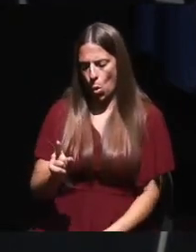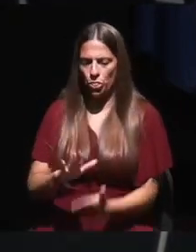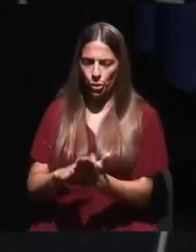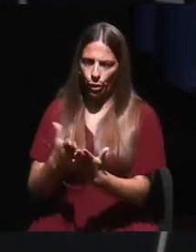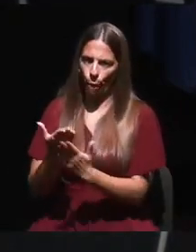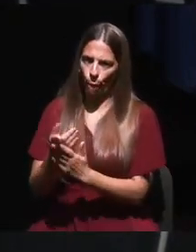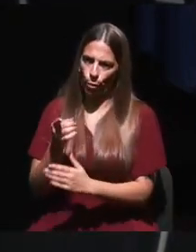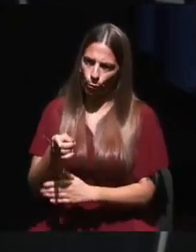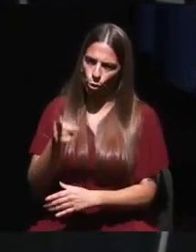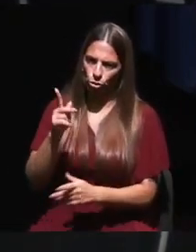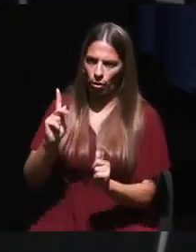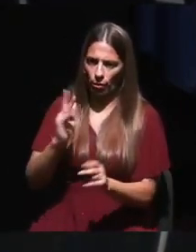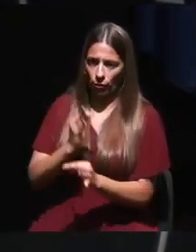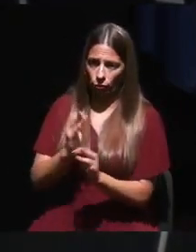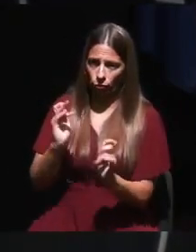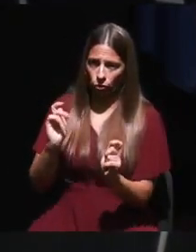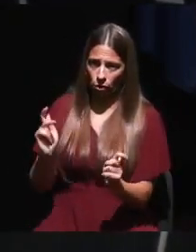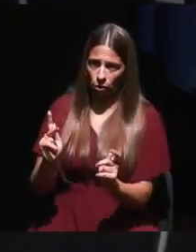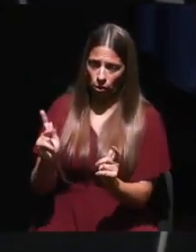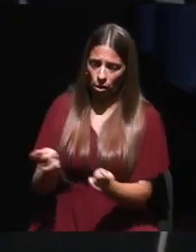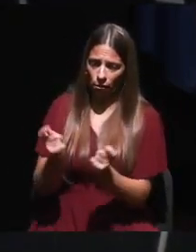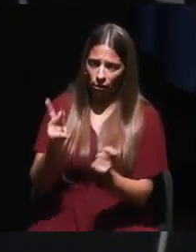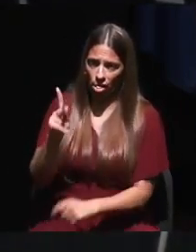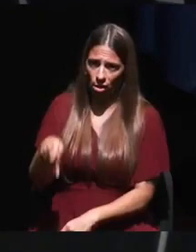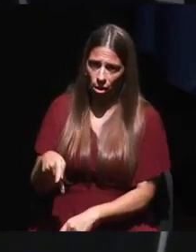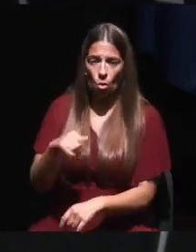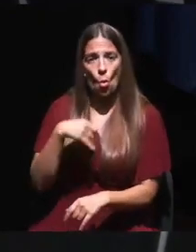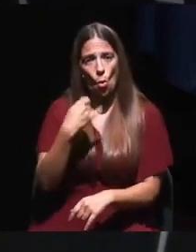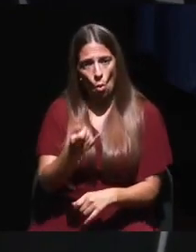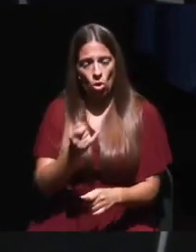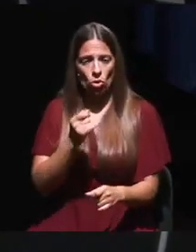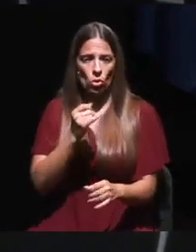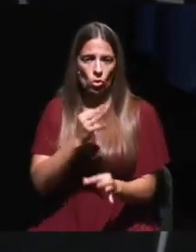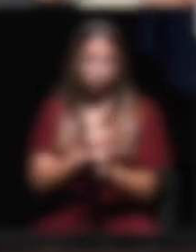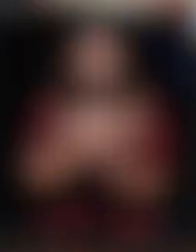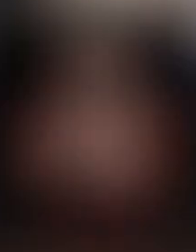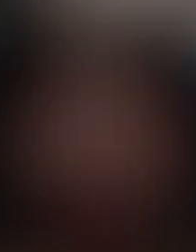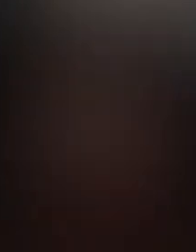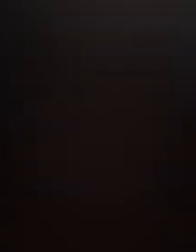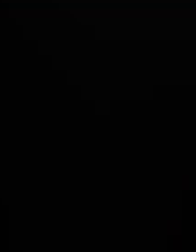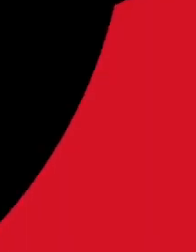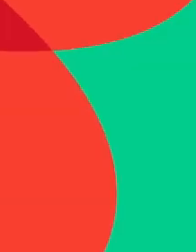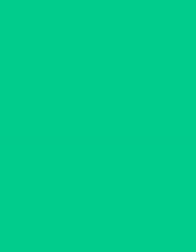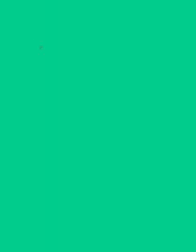esta proposta do Calorama e abster-nos-emos na proposta do Lisbon. Obrigada.